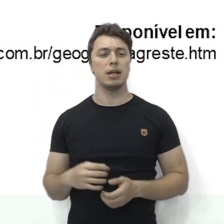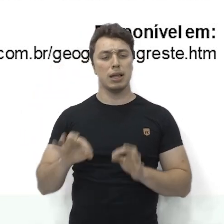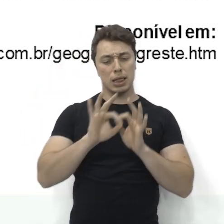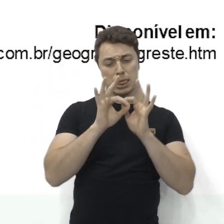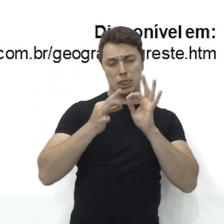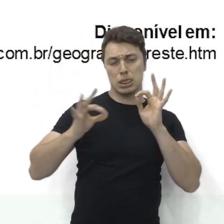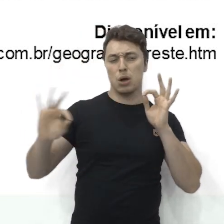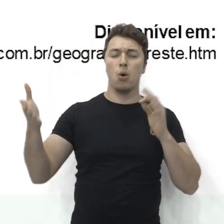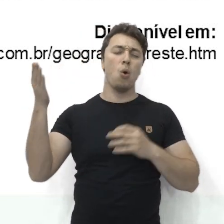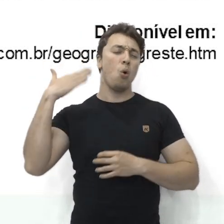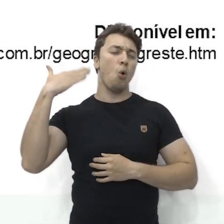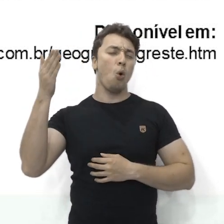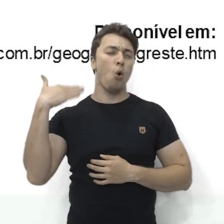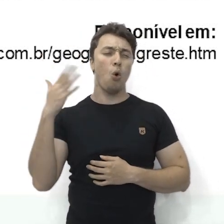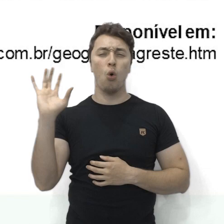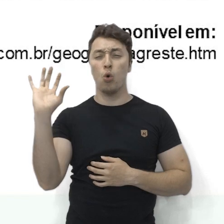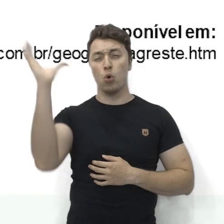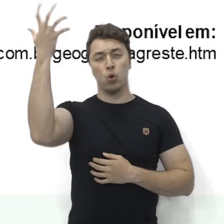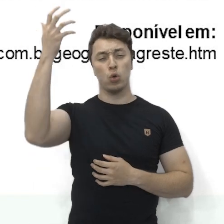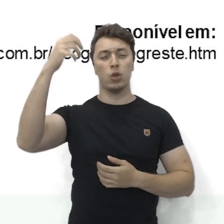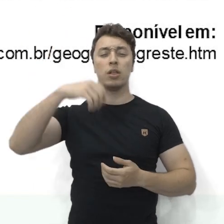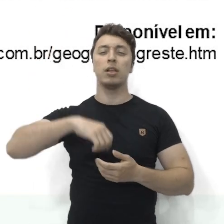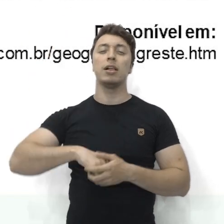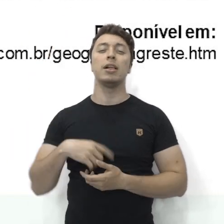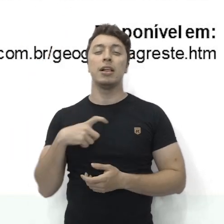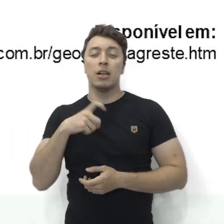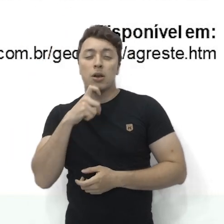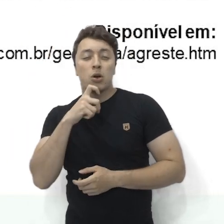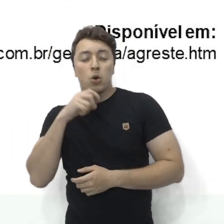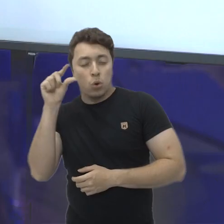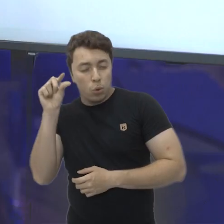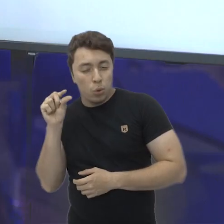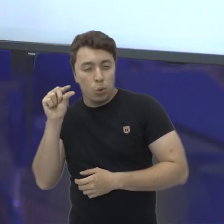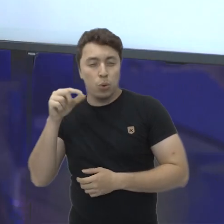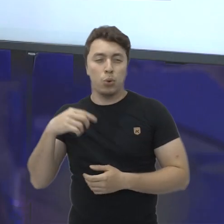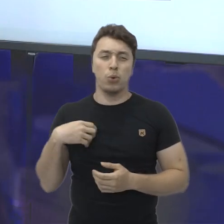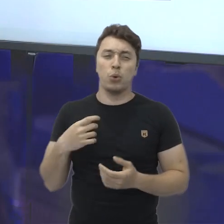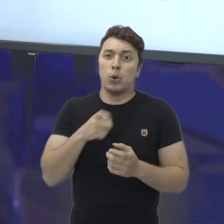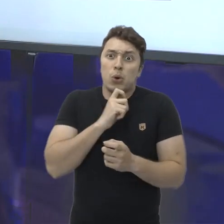e geralmente um inverno curto e não de muito frio.